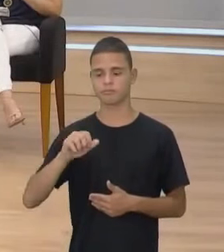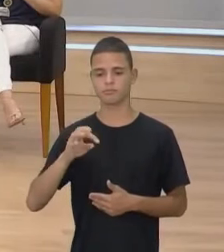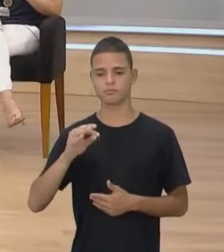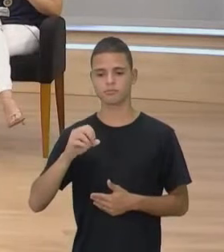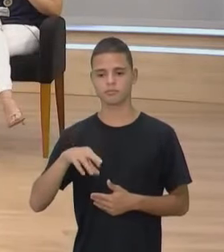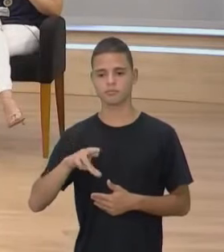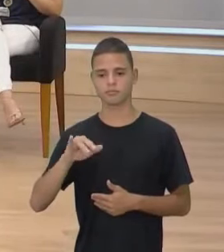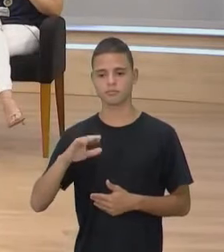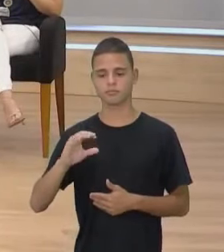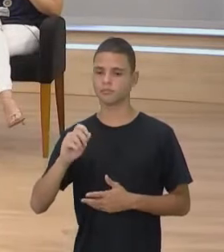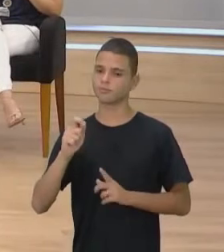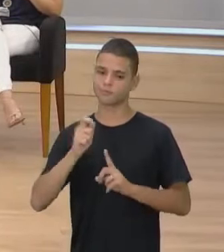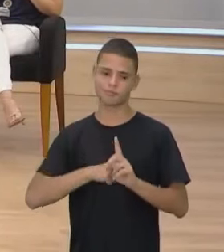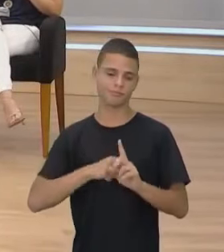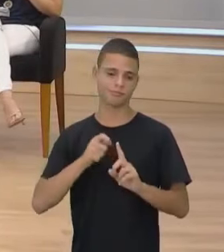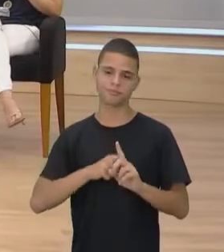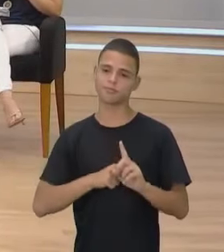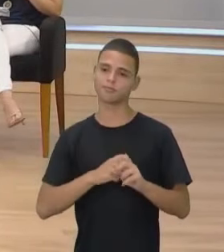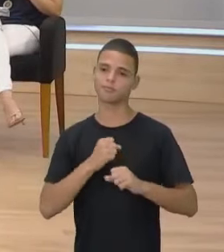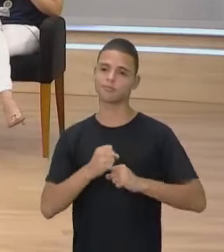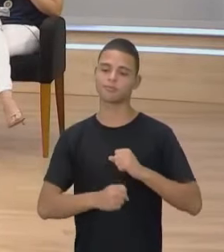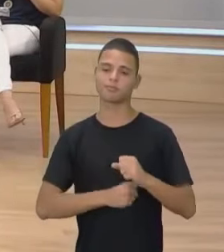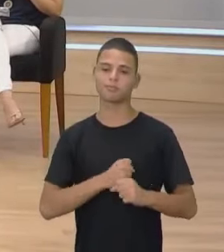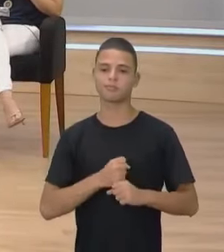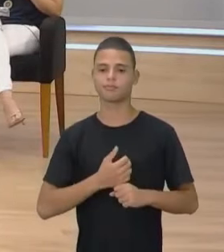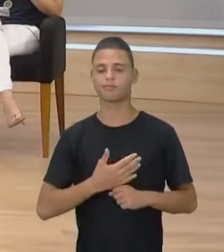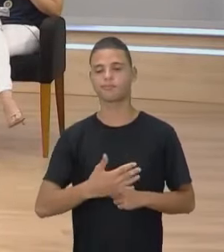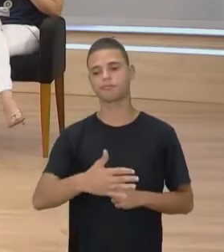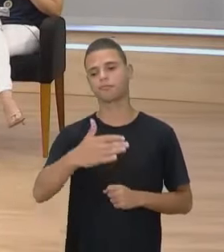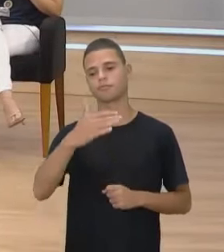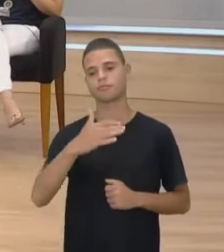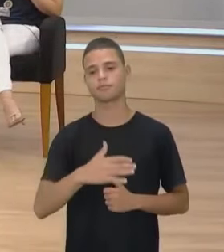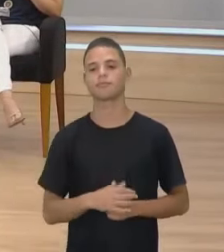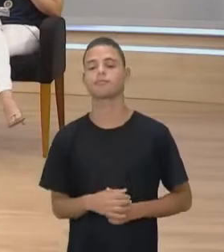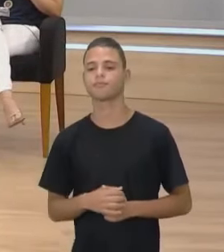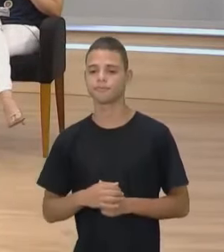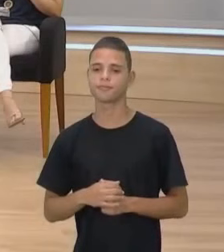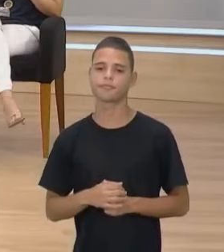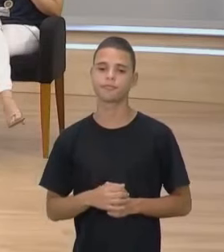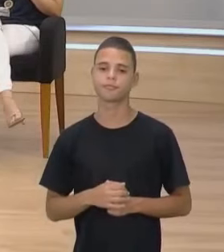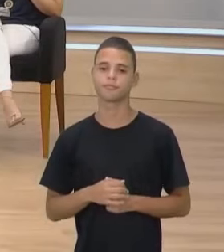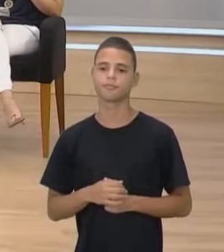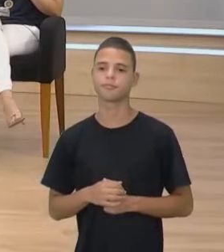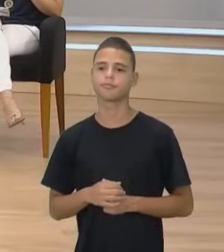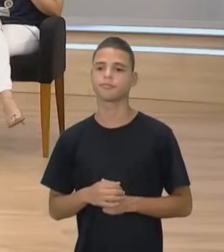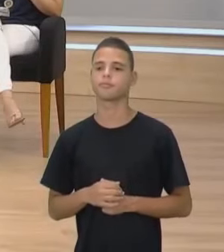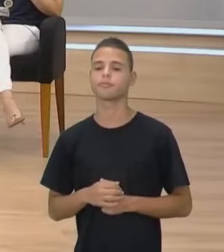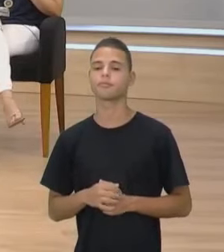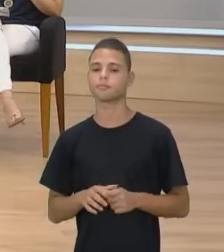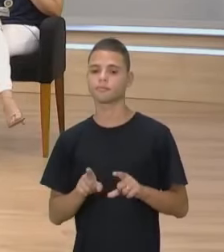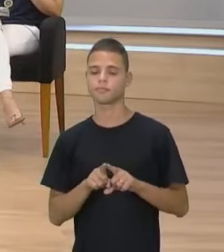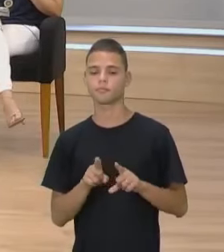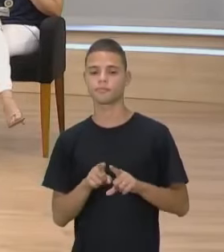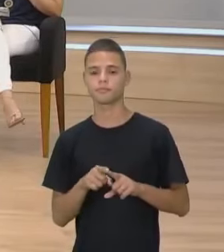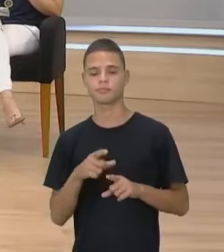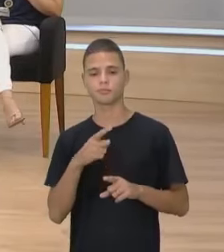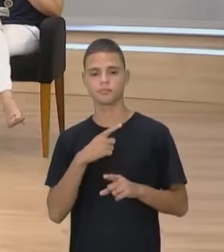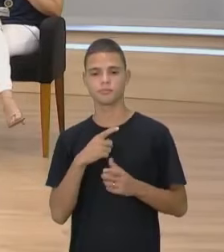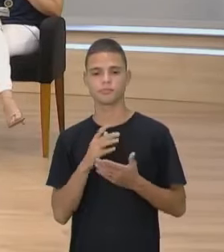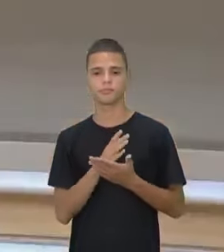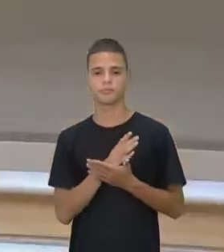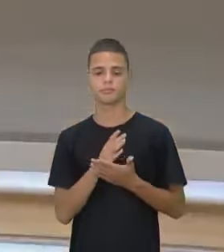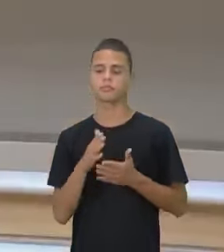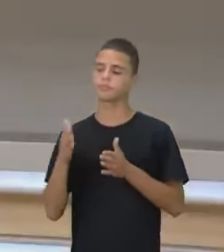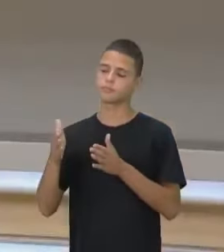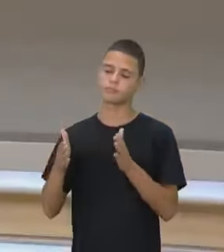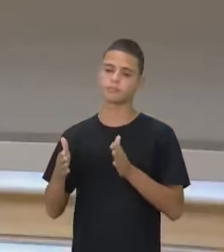estender a meses ou até anos. Exatamente. Né? E levando em conta que eles vão abordar as